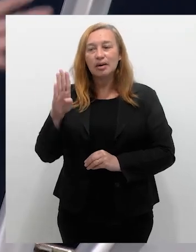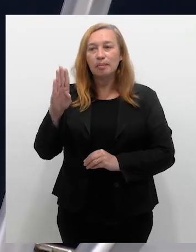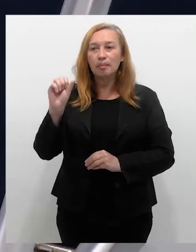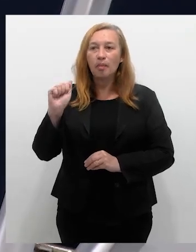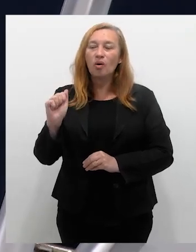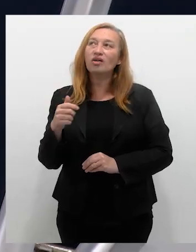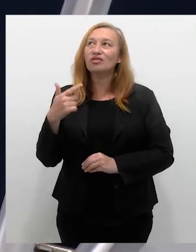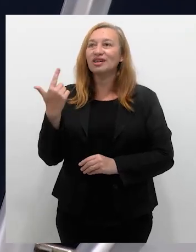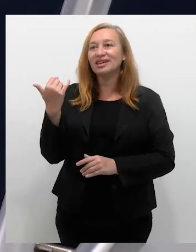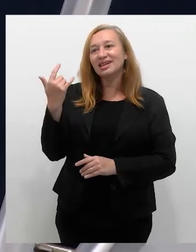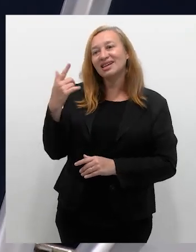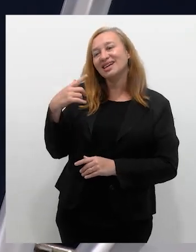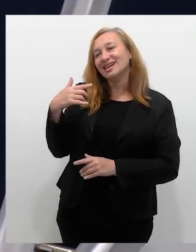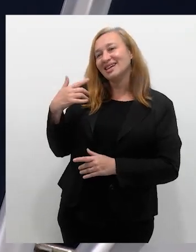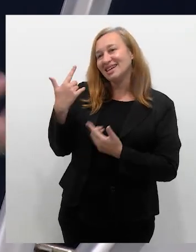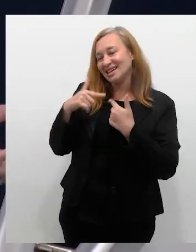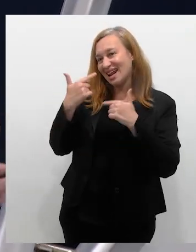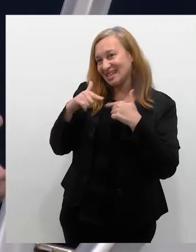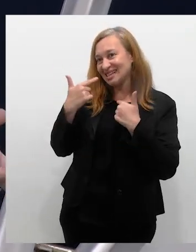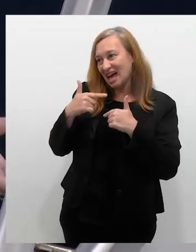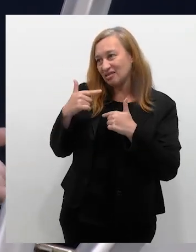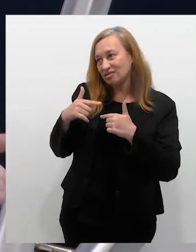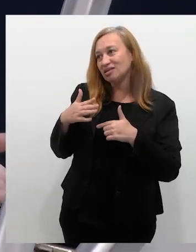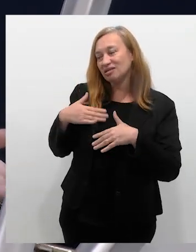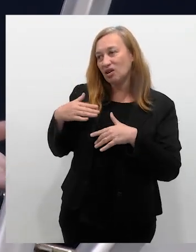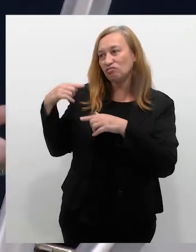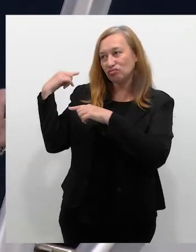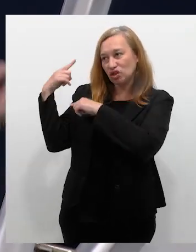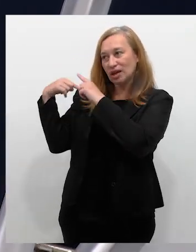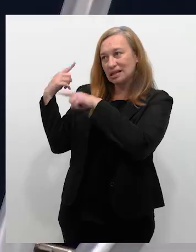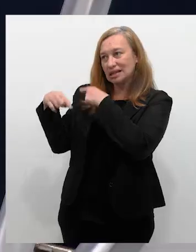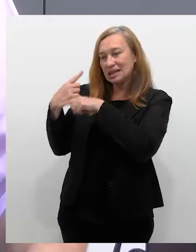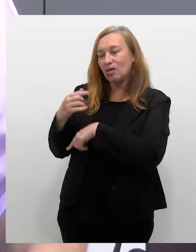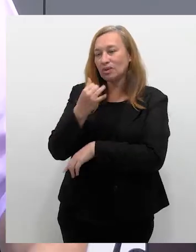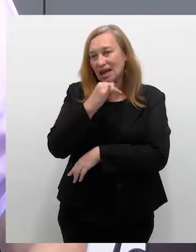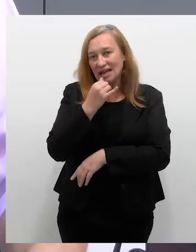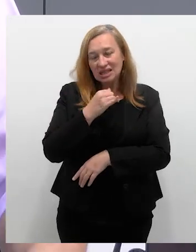de eu ter uma descendência ali italiana, eu não falo italiano, mas de repente